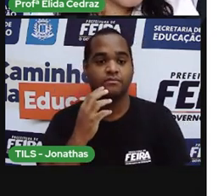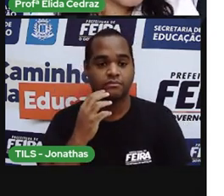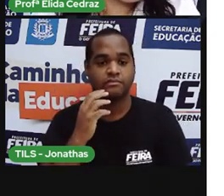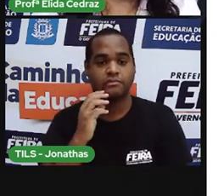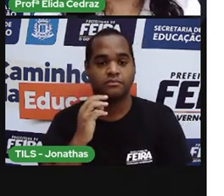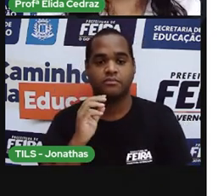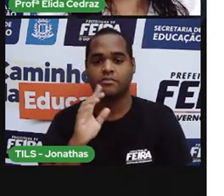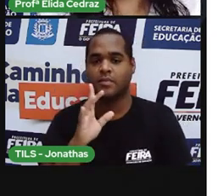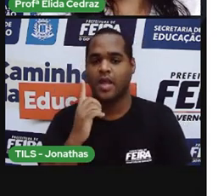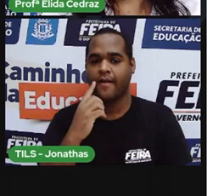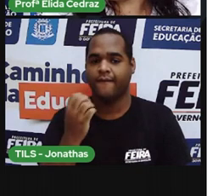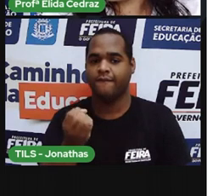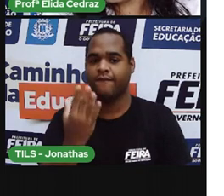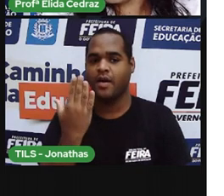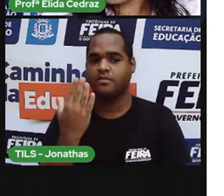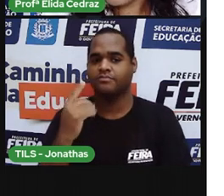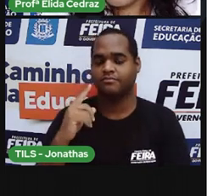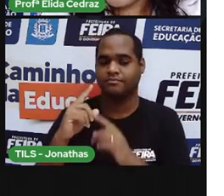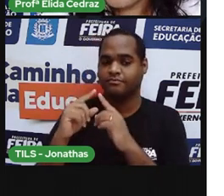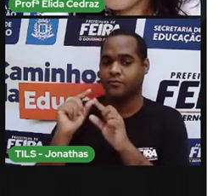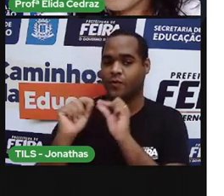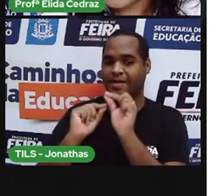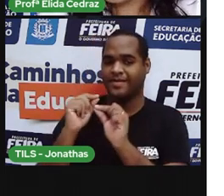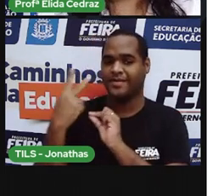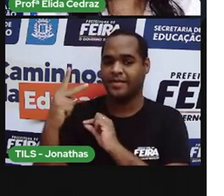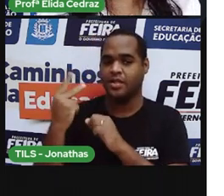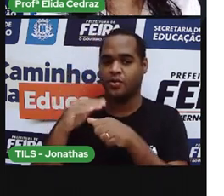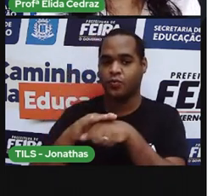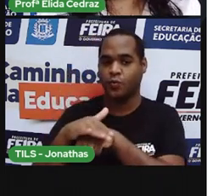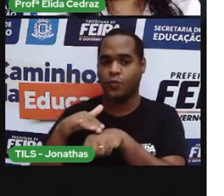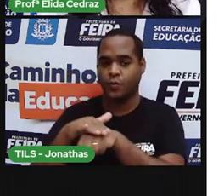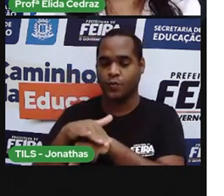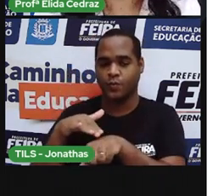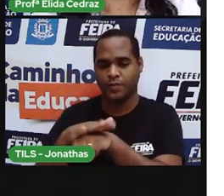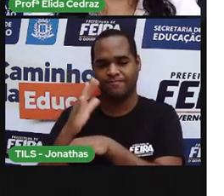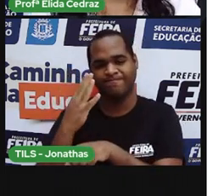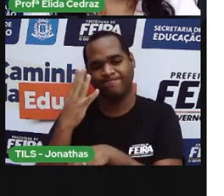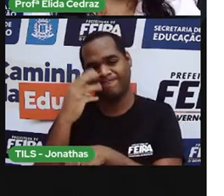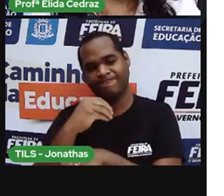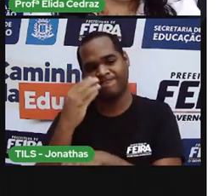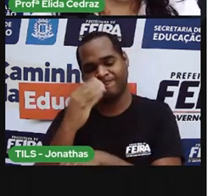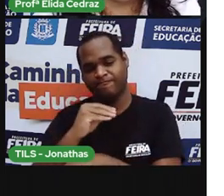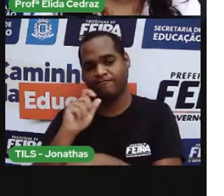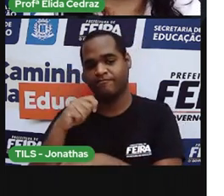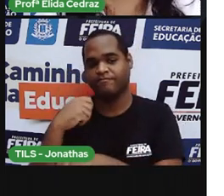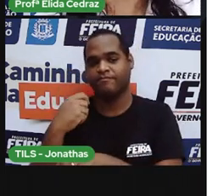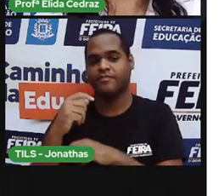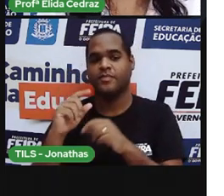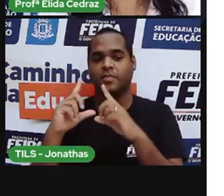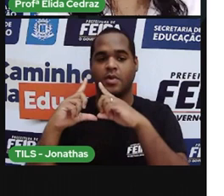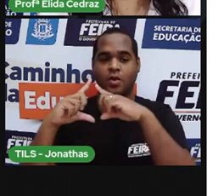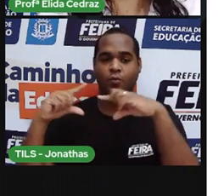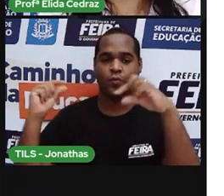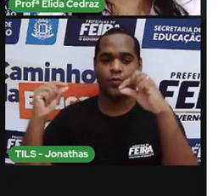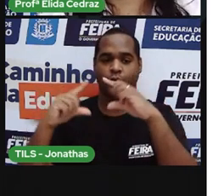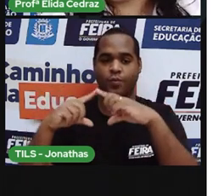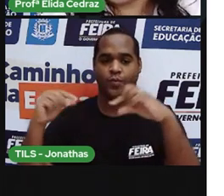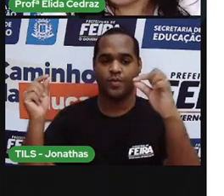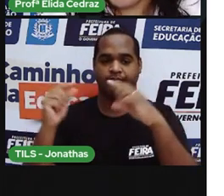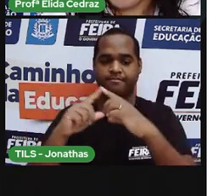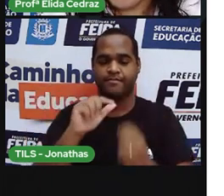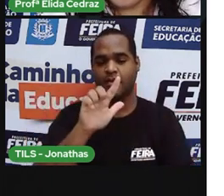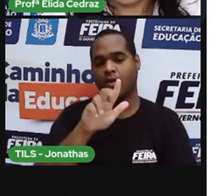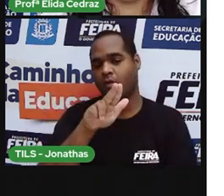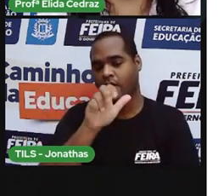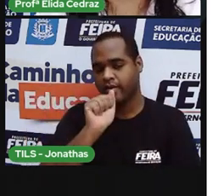Esse astro que nos ilumina à noite, que deixa o céu bonito. Qual é o nome dele? Isso